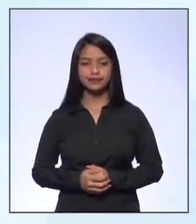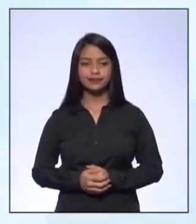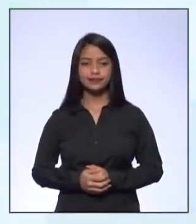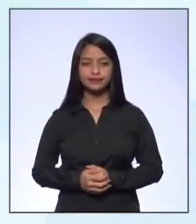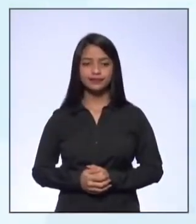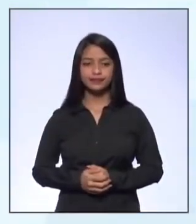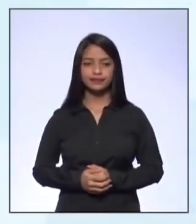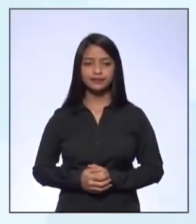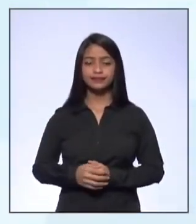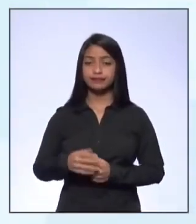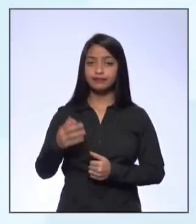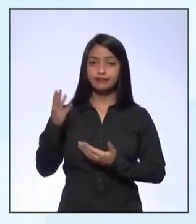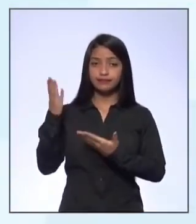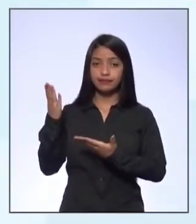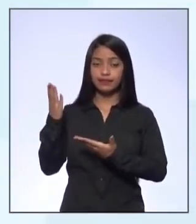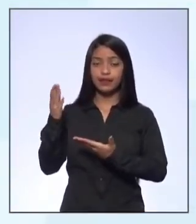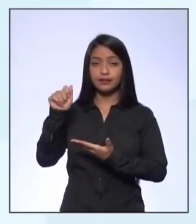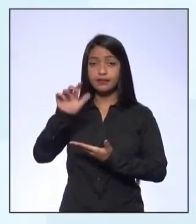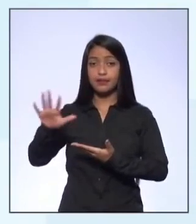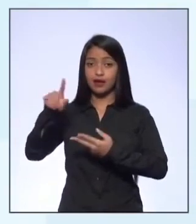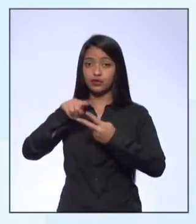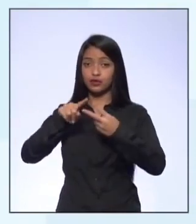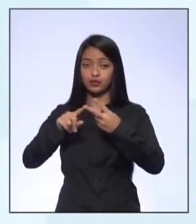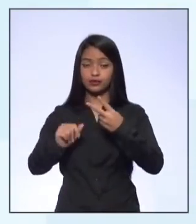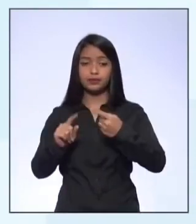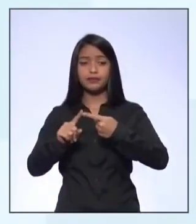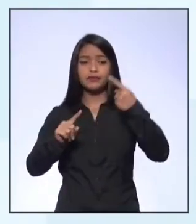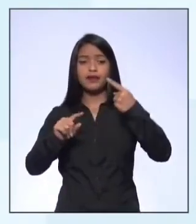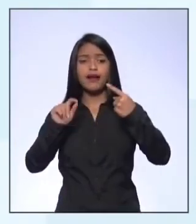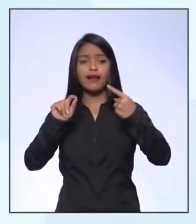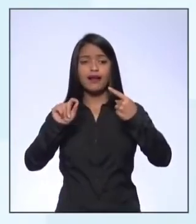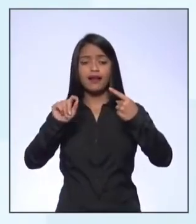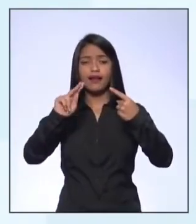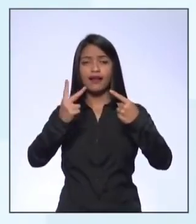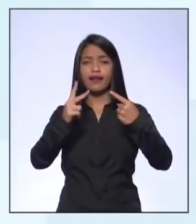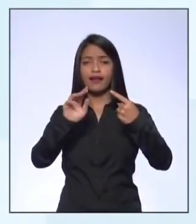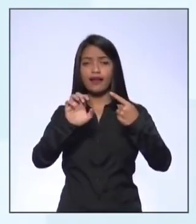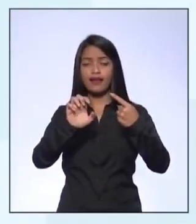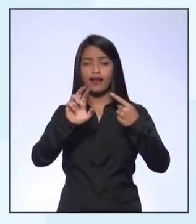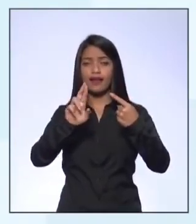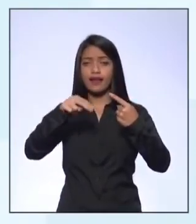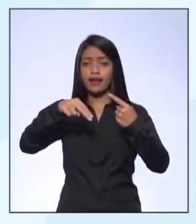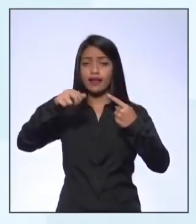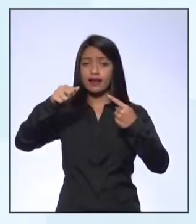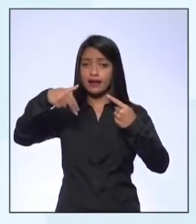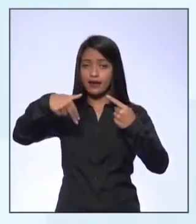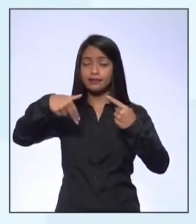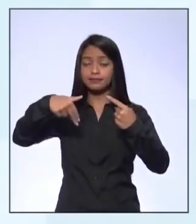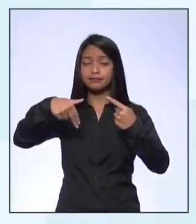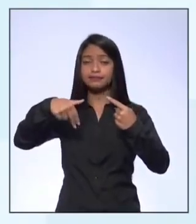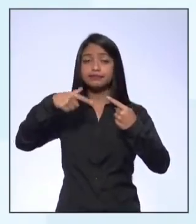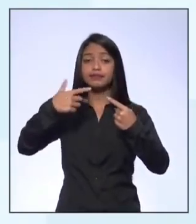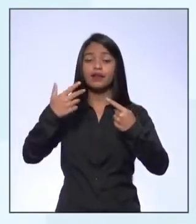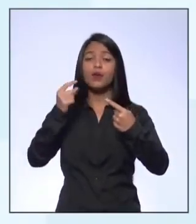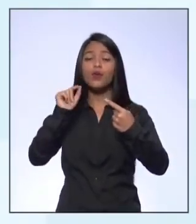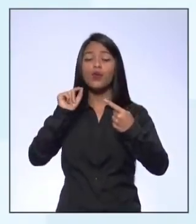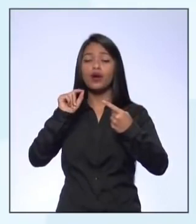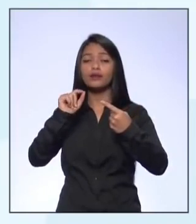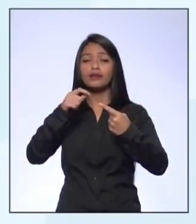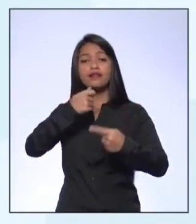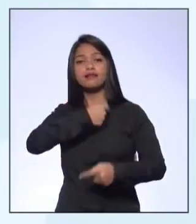vamos ter aí duas imagens. A primeira é do Hernán Cortés. Ele foi o